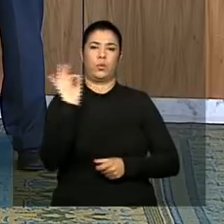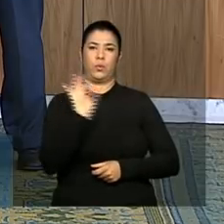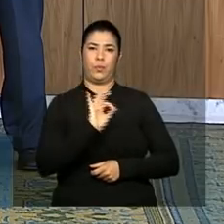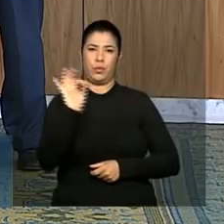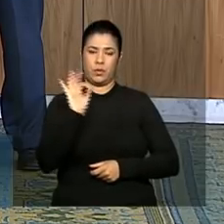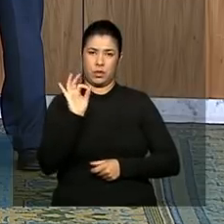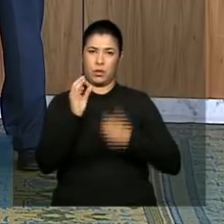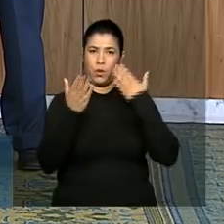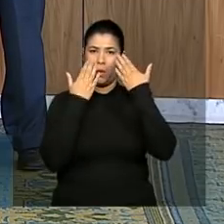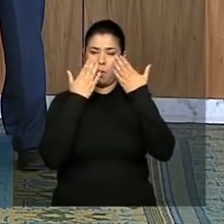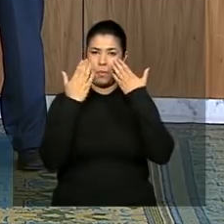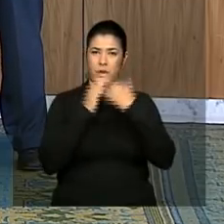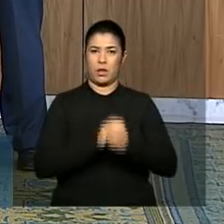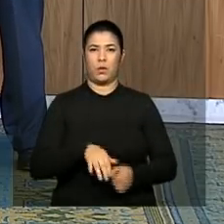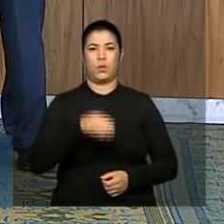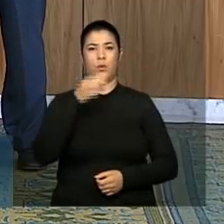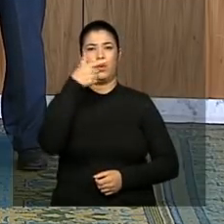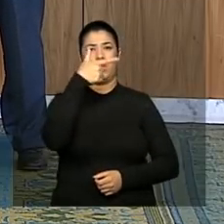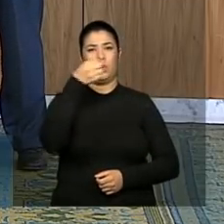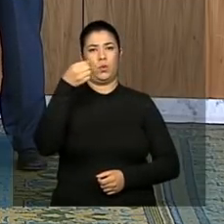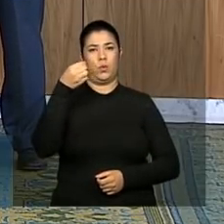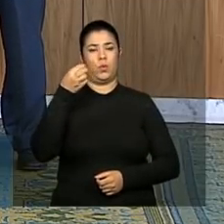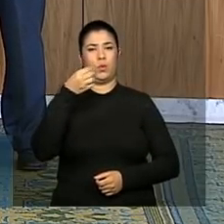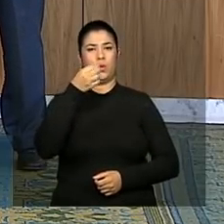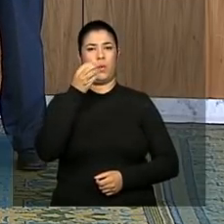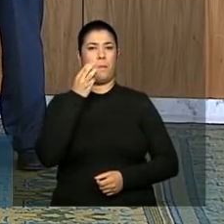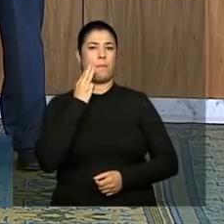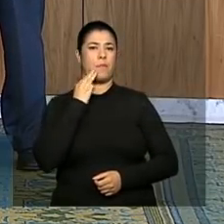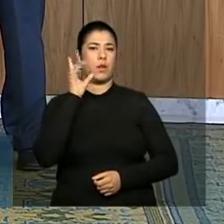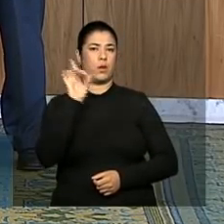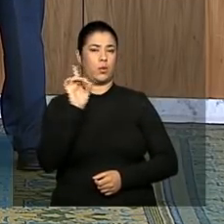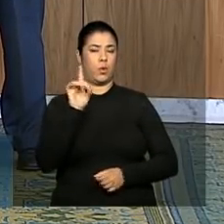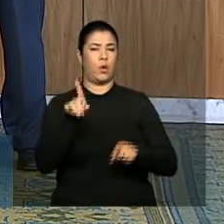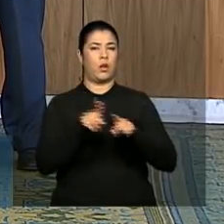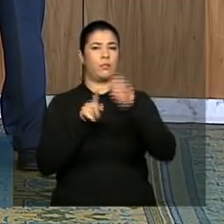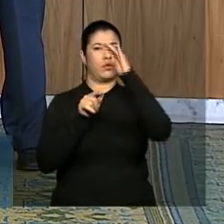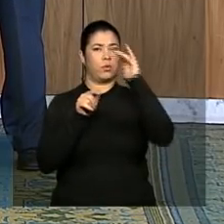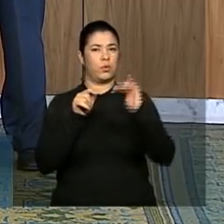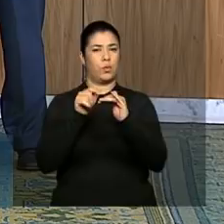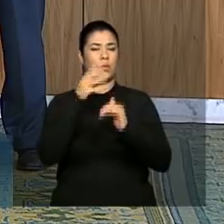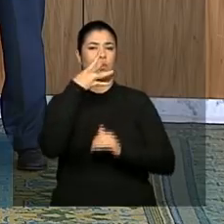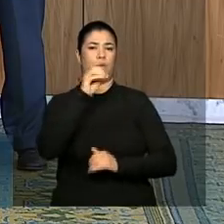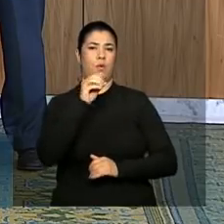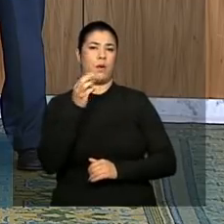de 200 milhões de dólares para 140 milhões de dólares.